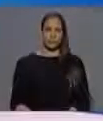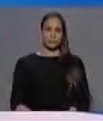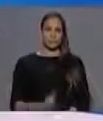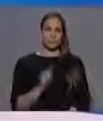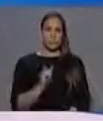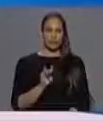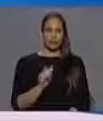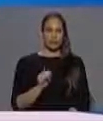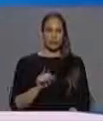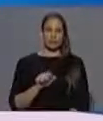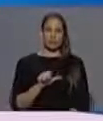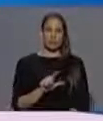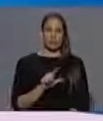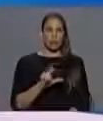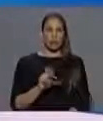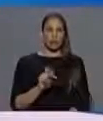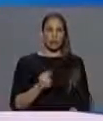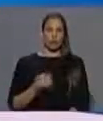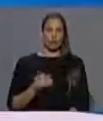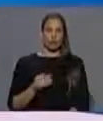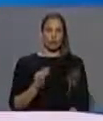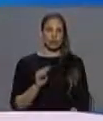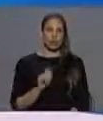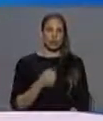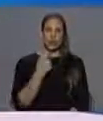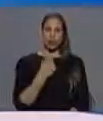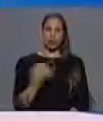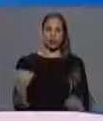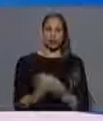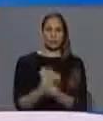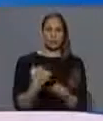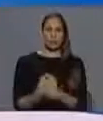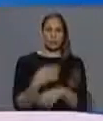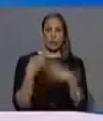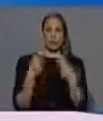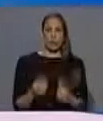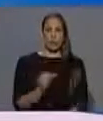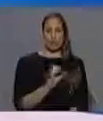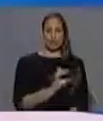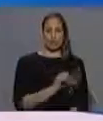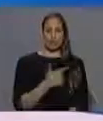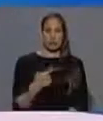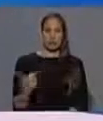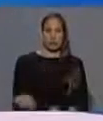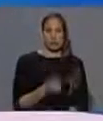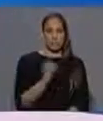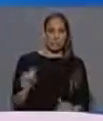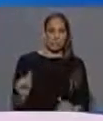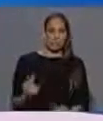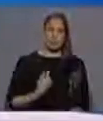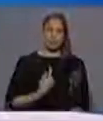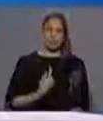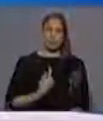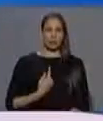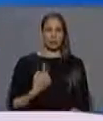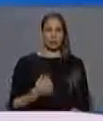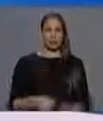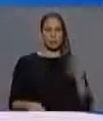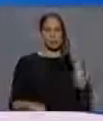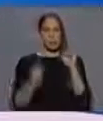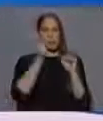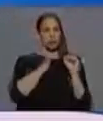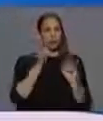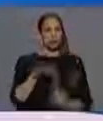Isabel Almeida Rodrigues diz que é preciso melhorar a qualidade do serviço prestado pelos CTT na região. A cabeça de lista do PS pelos Açores